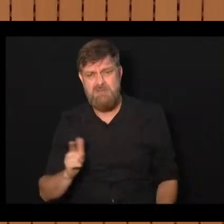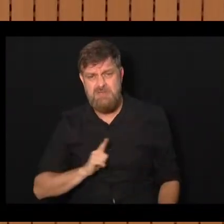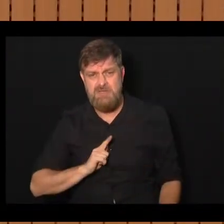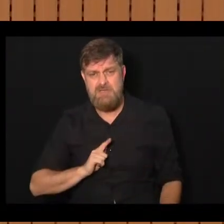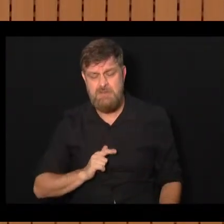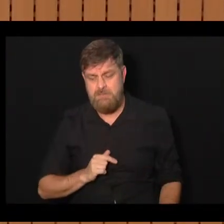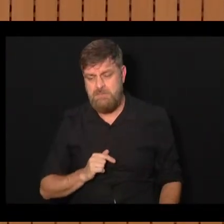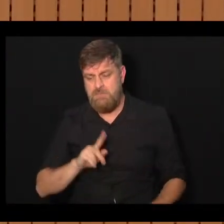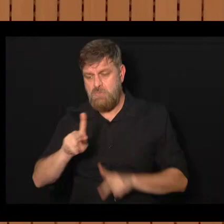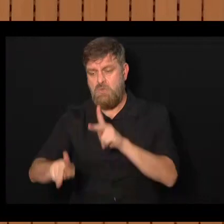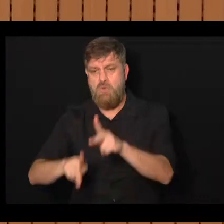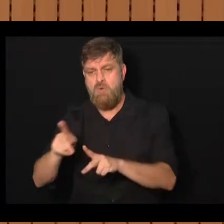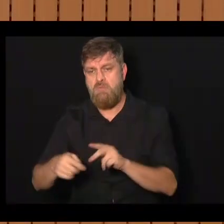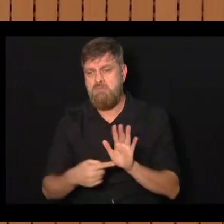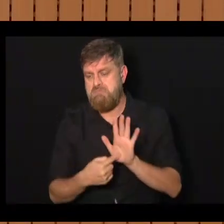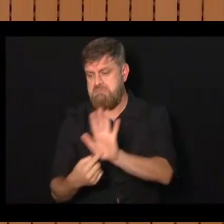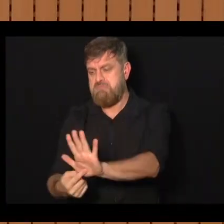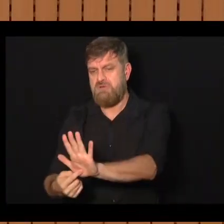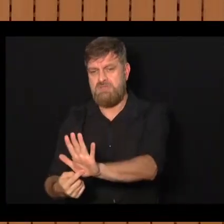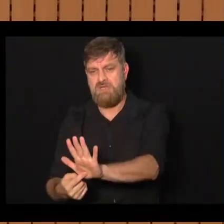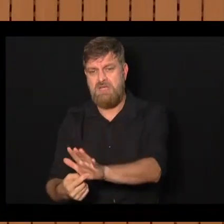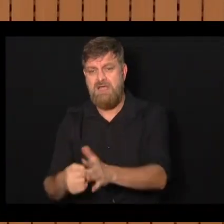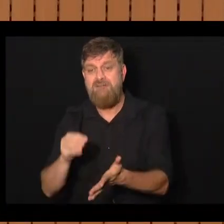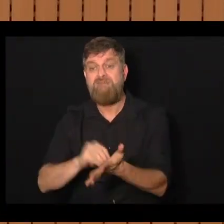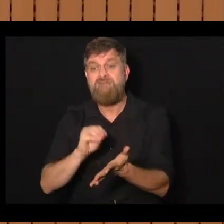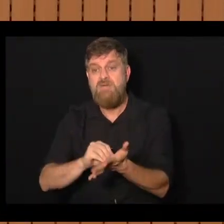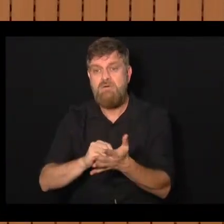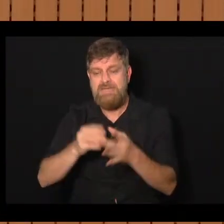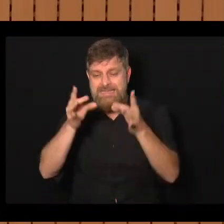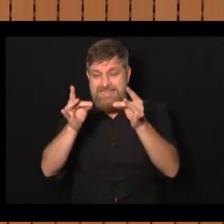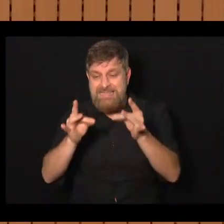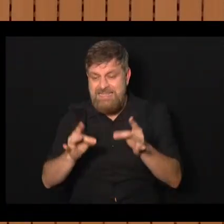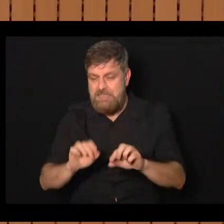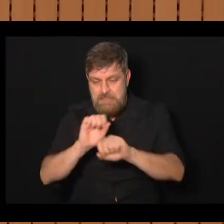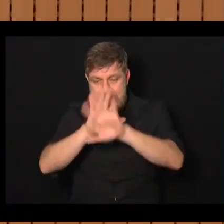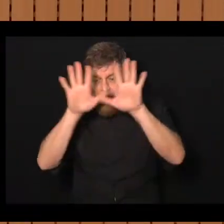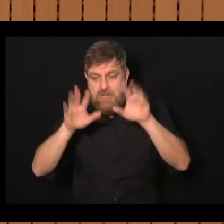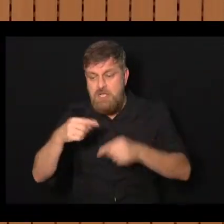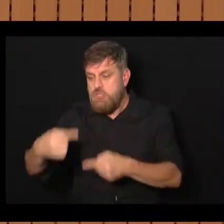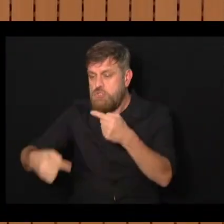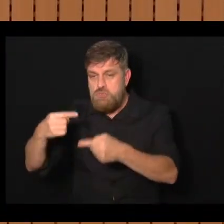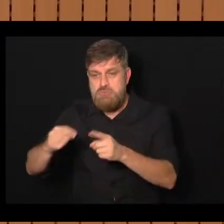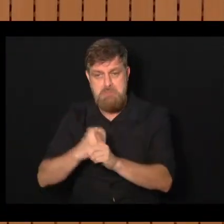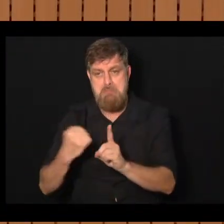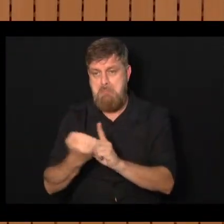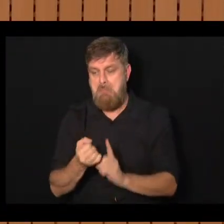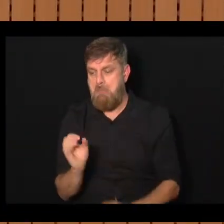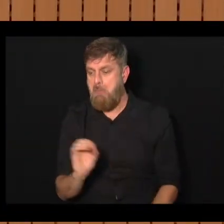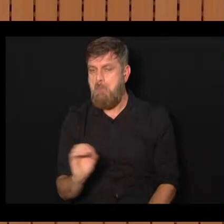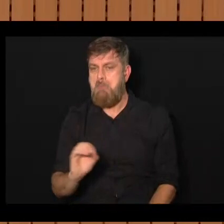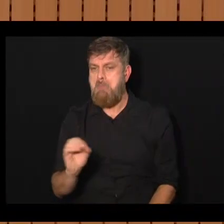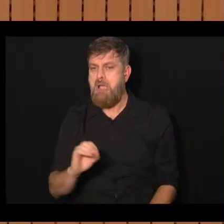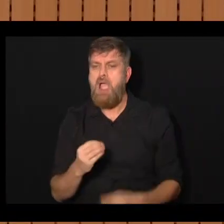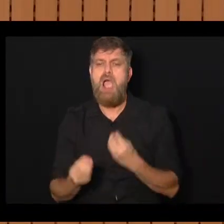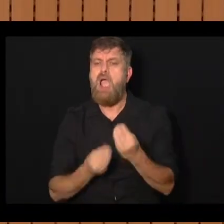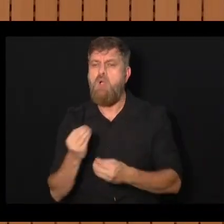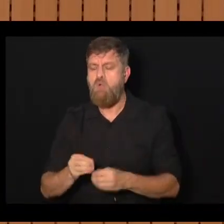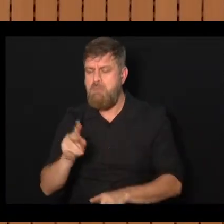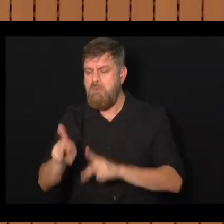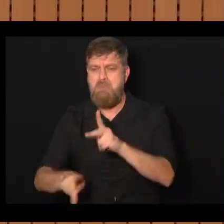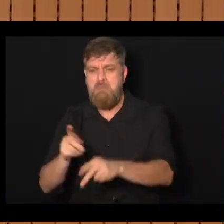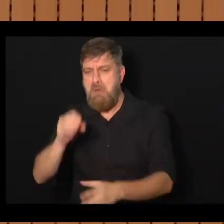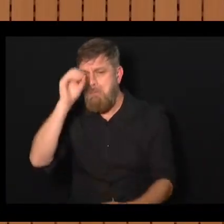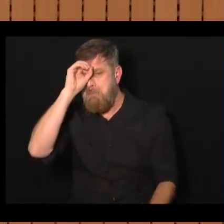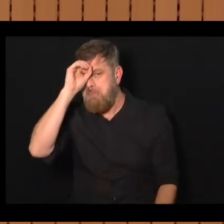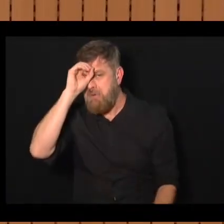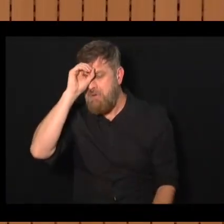apresentado para o município sem transparência, sem discussão com a sociedade civil, com as